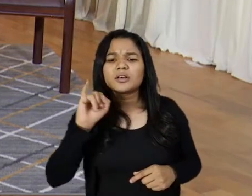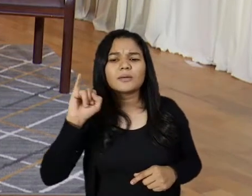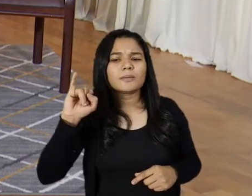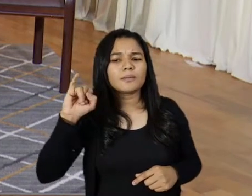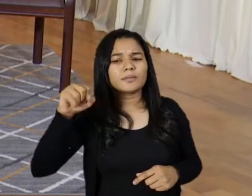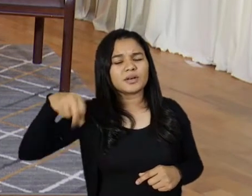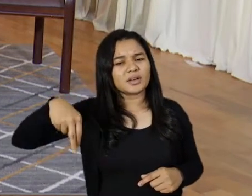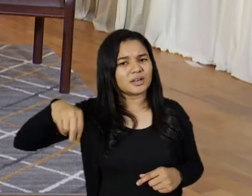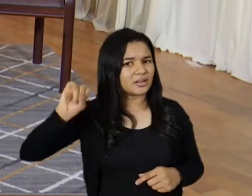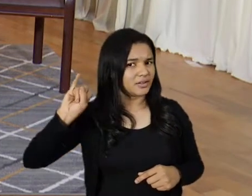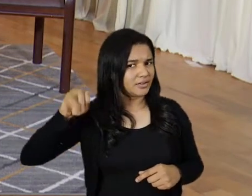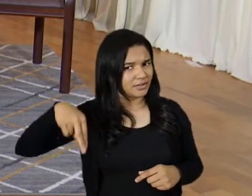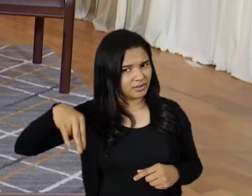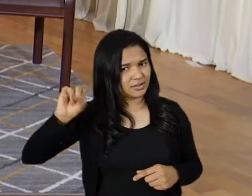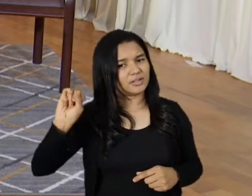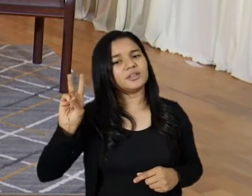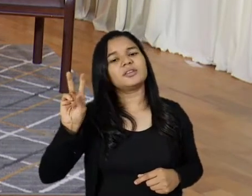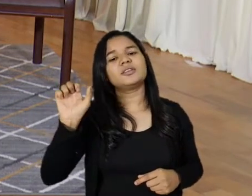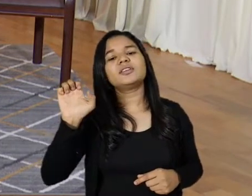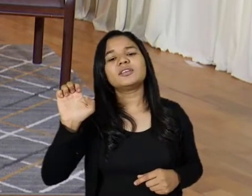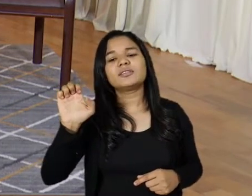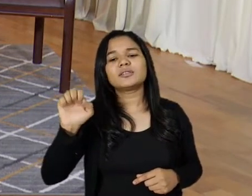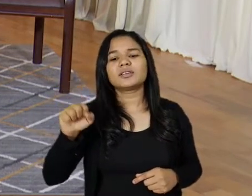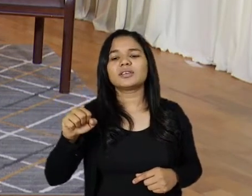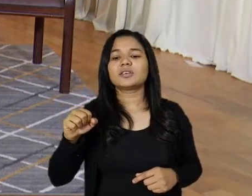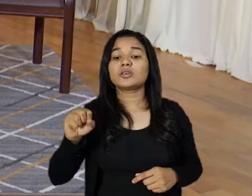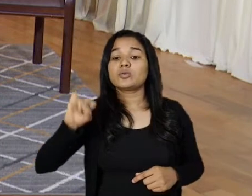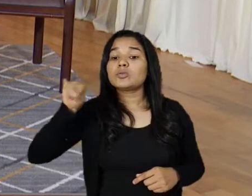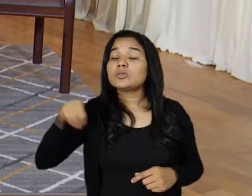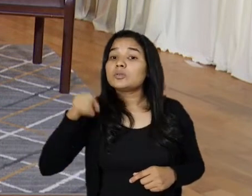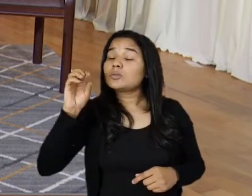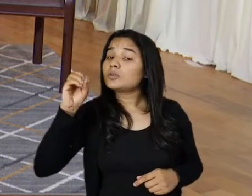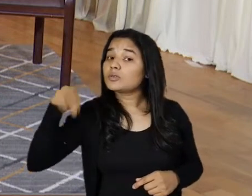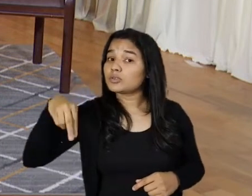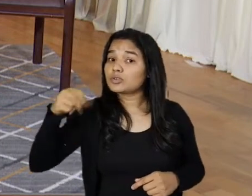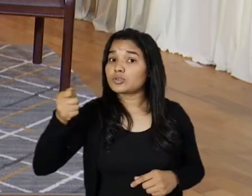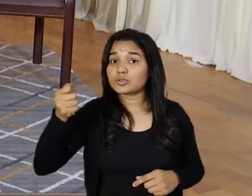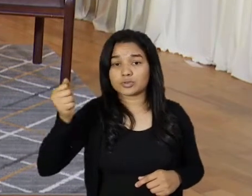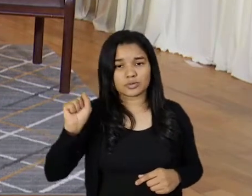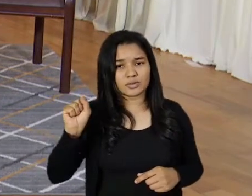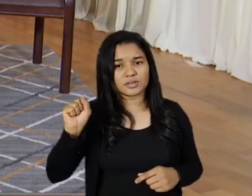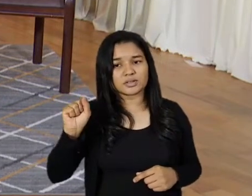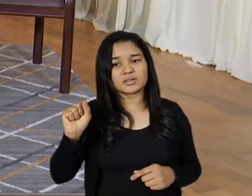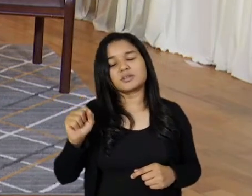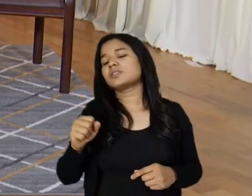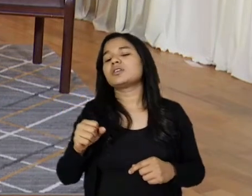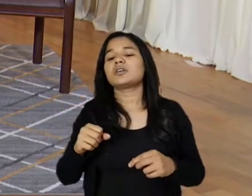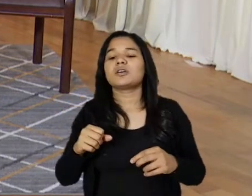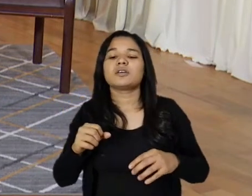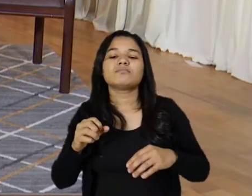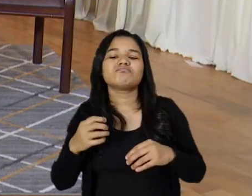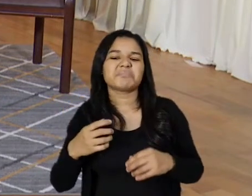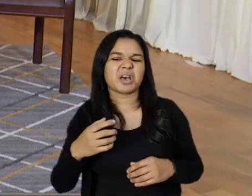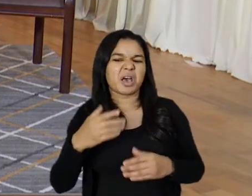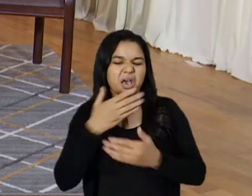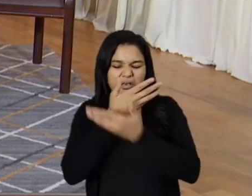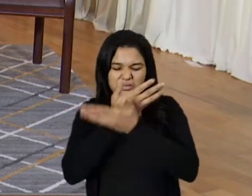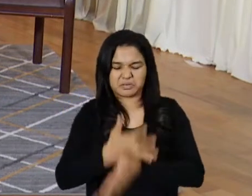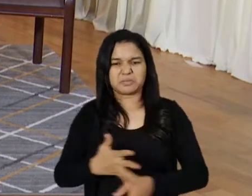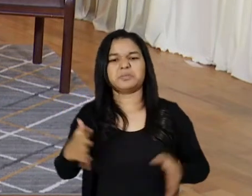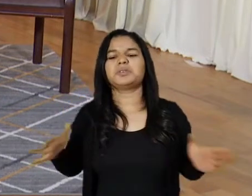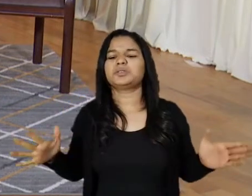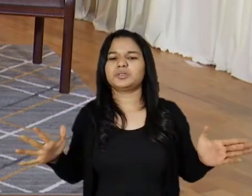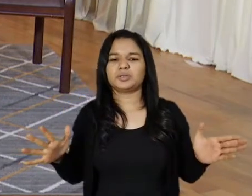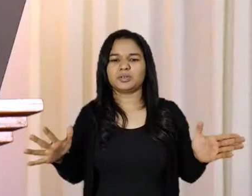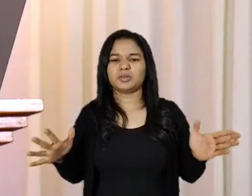Deus, foi chamado para pregar e dizer para eles que havia destruição naquela cidade, o povo se arrependeu e Deus não trouxe o juízo para